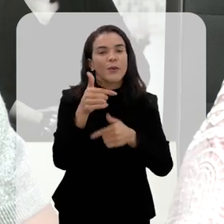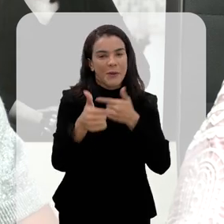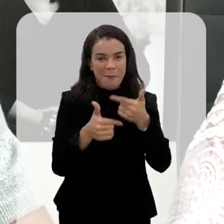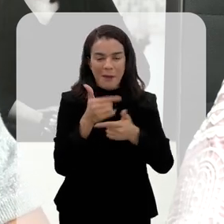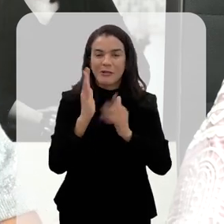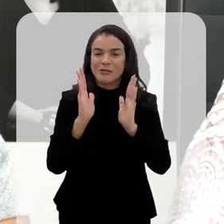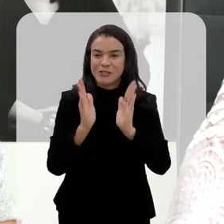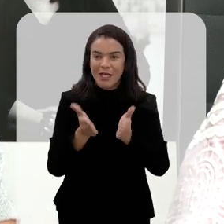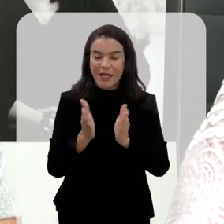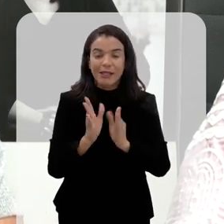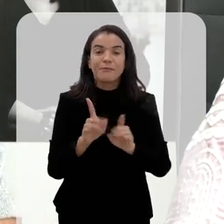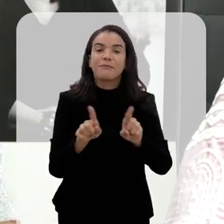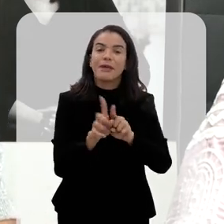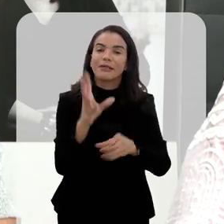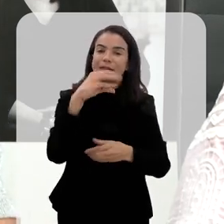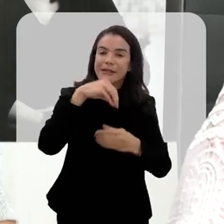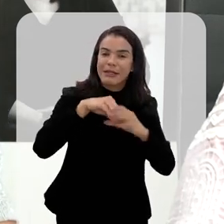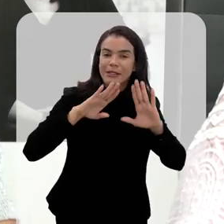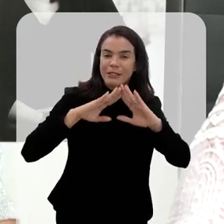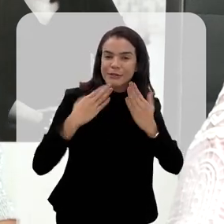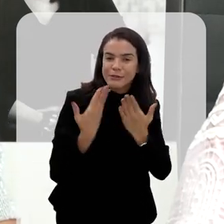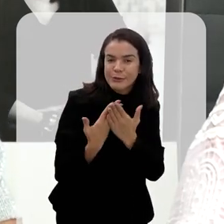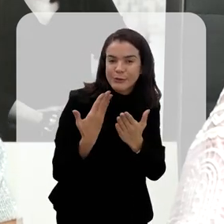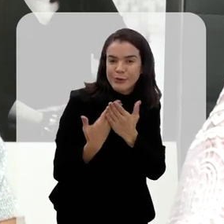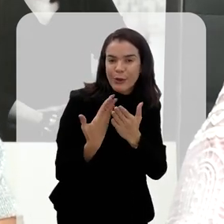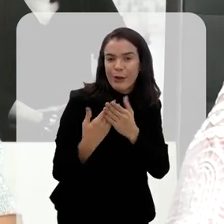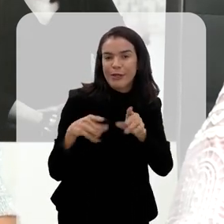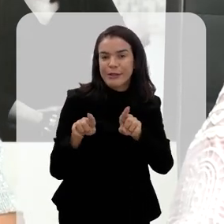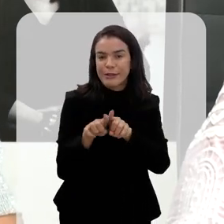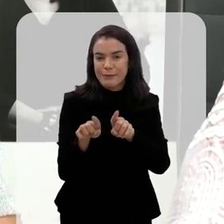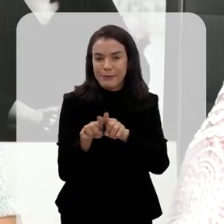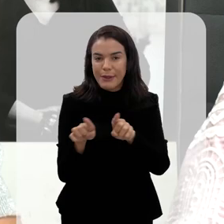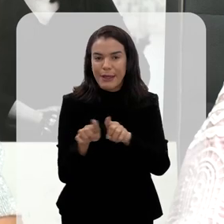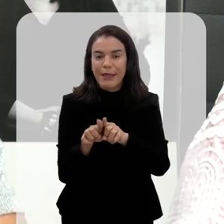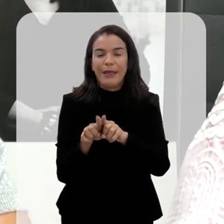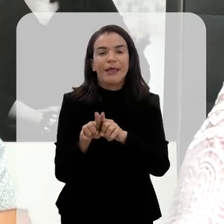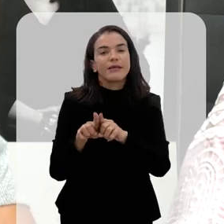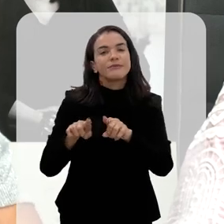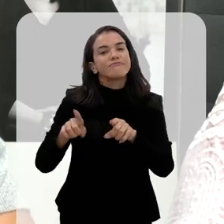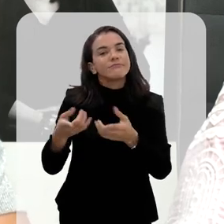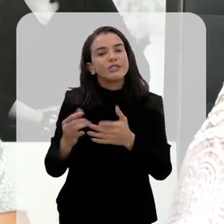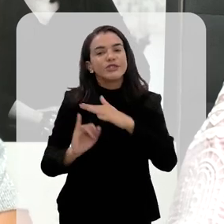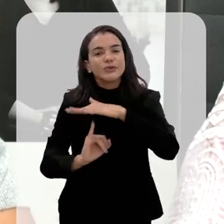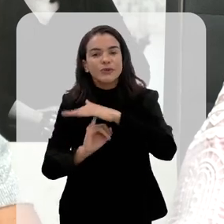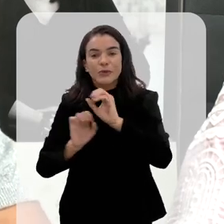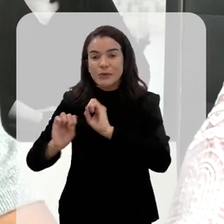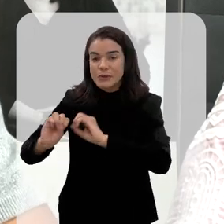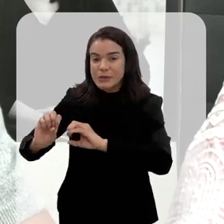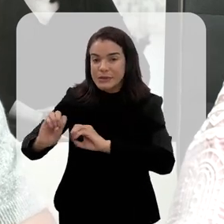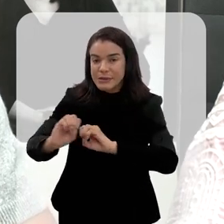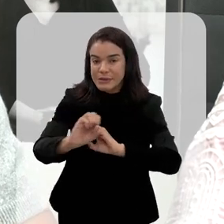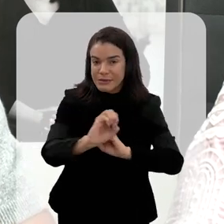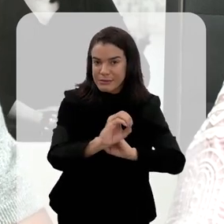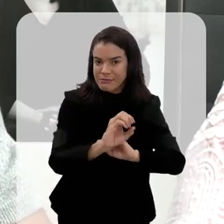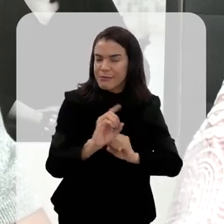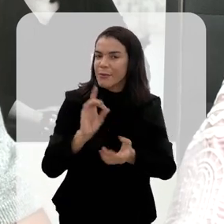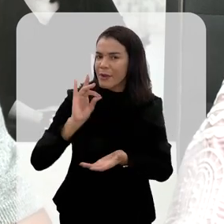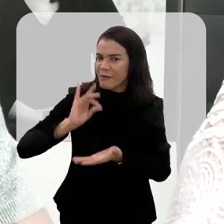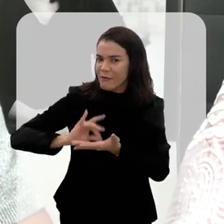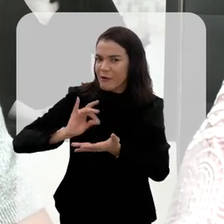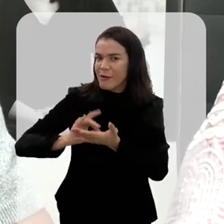Então, esse trabalho já é feito, bem como nas escolas e em outros equipamentos também, estabelecimentos de ensino. As pessoas